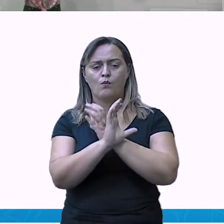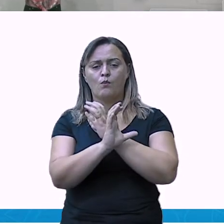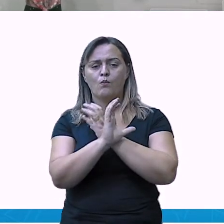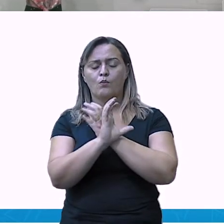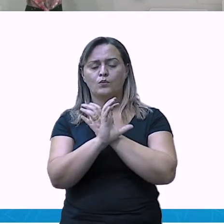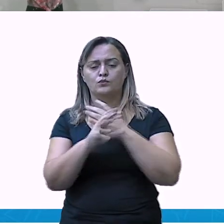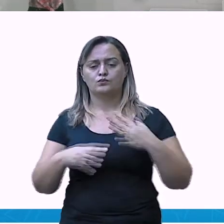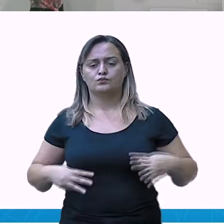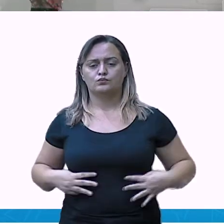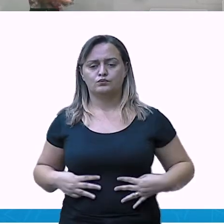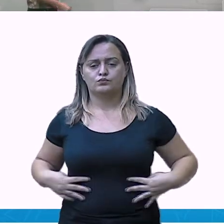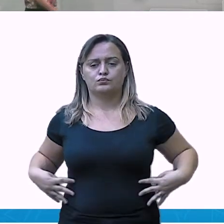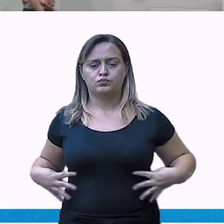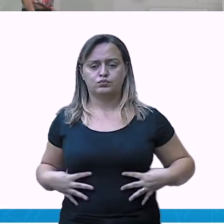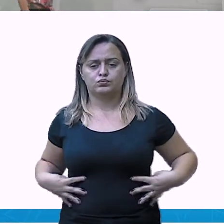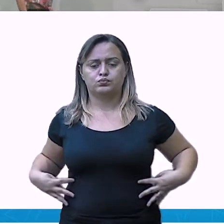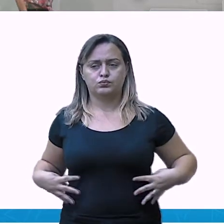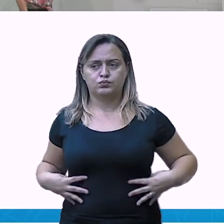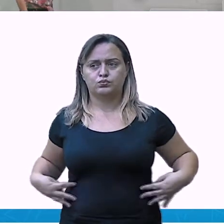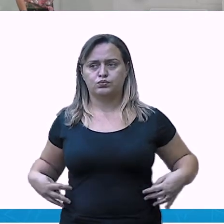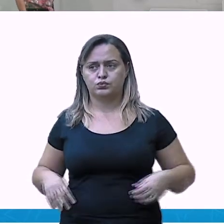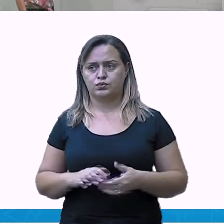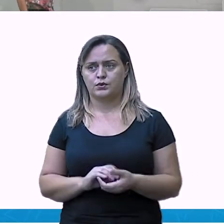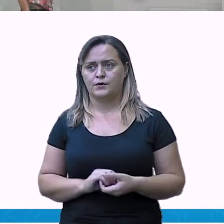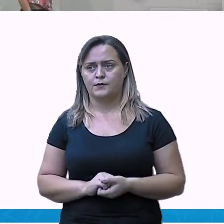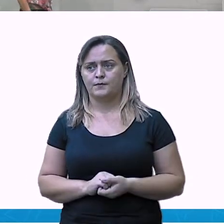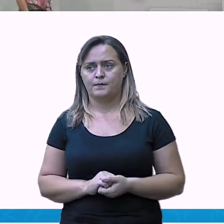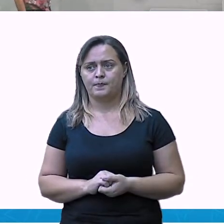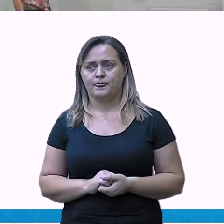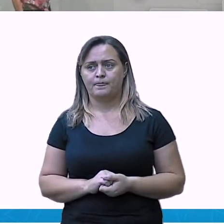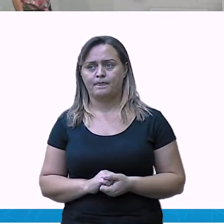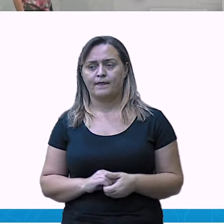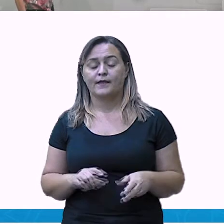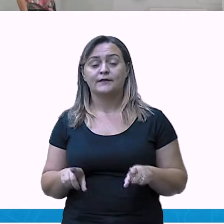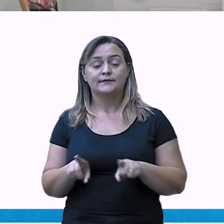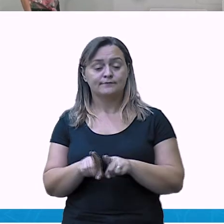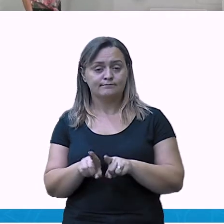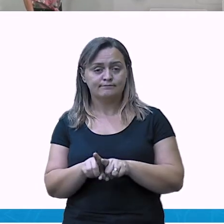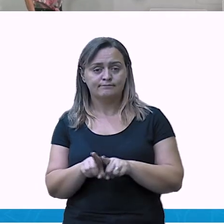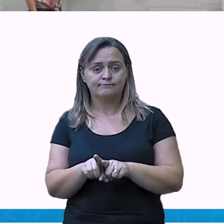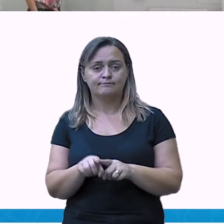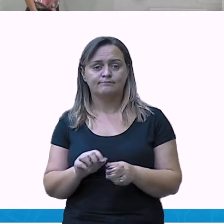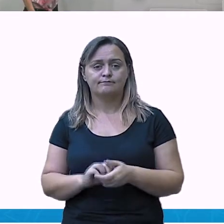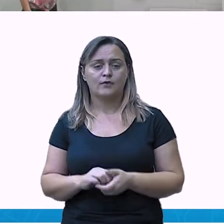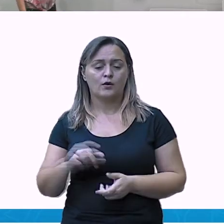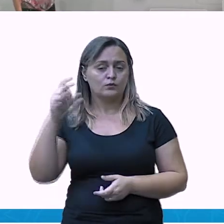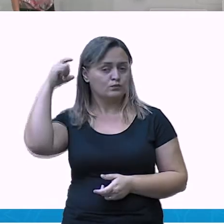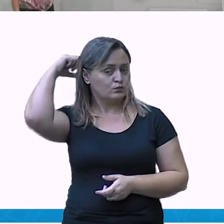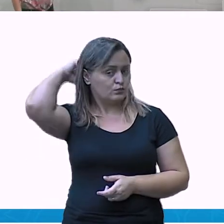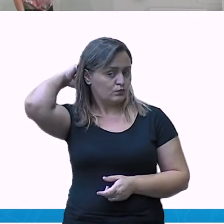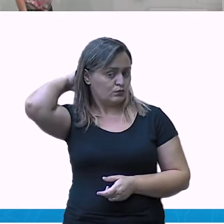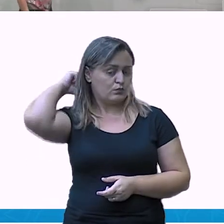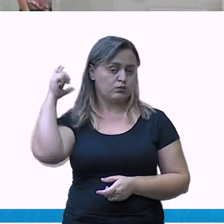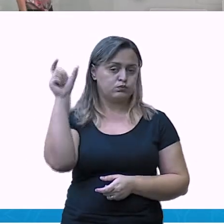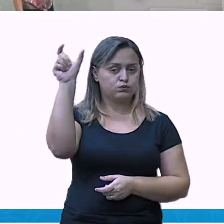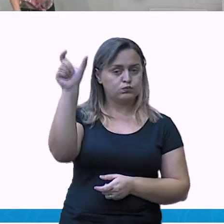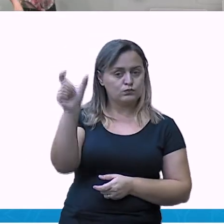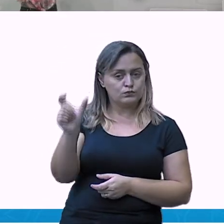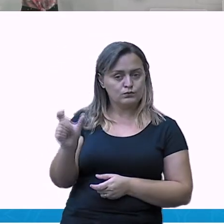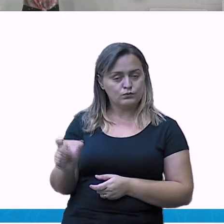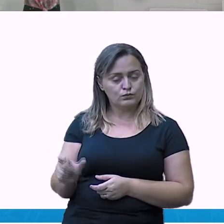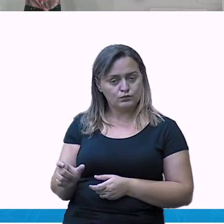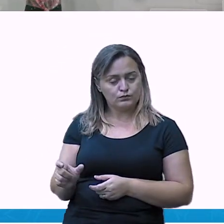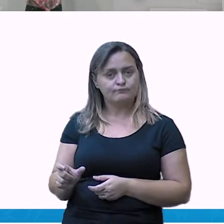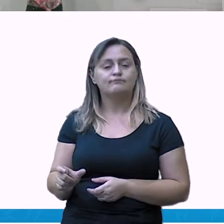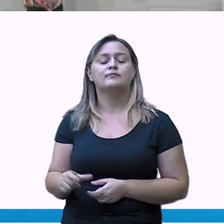costelas vão se ligar. Nós temos as costelas, a coluna vertebral.